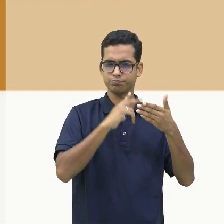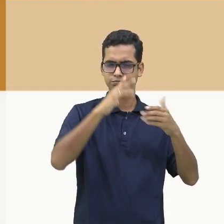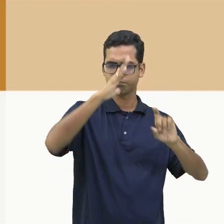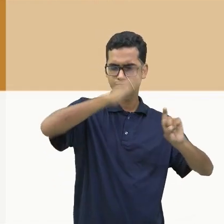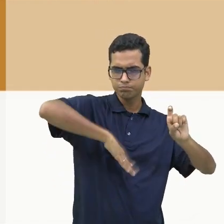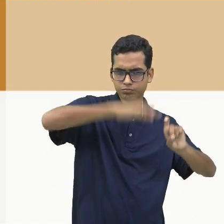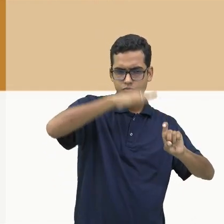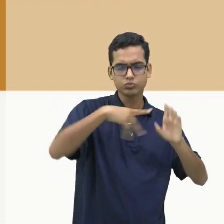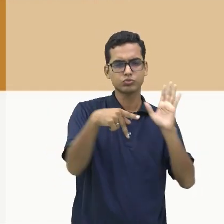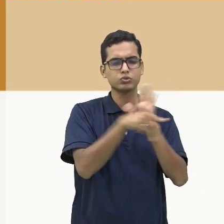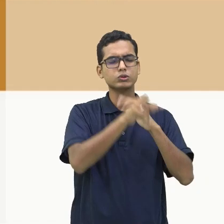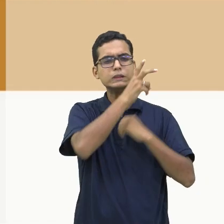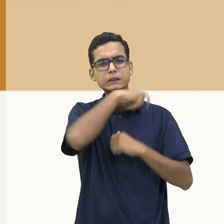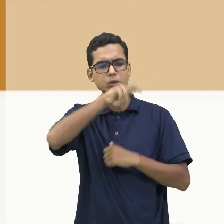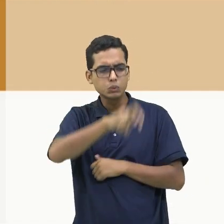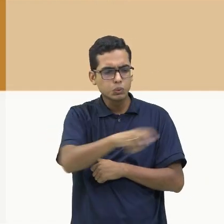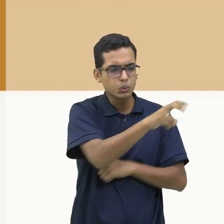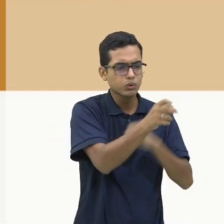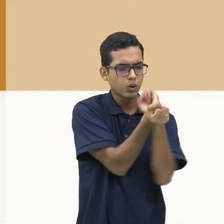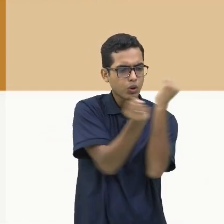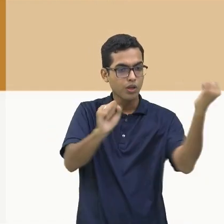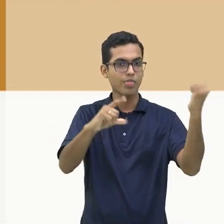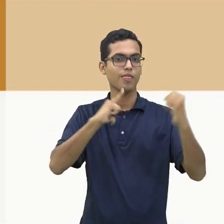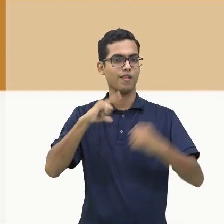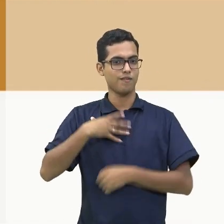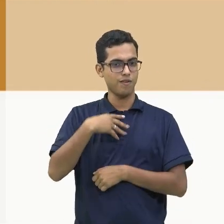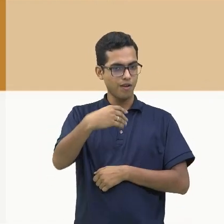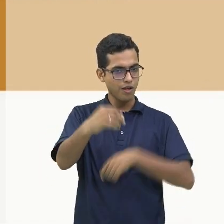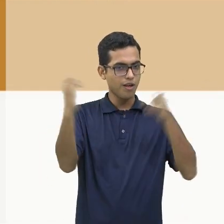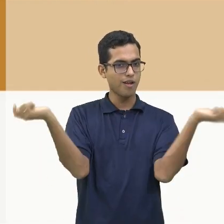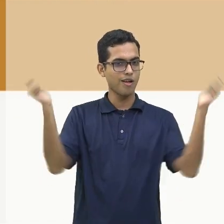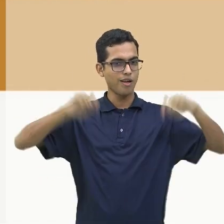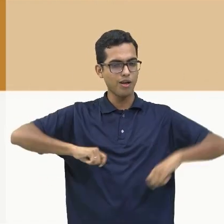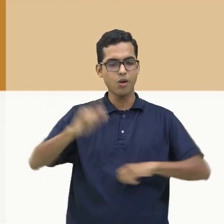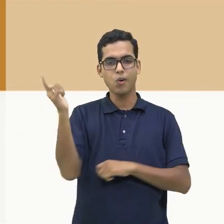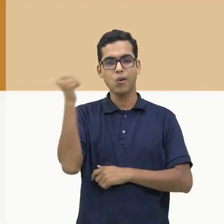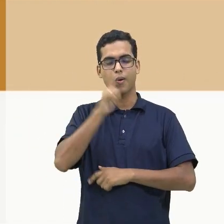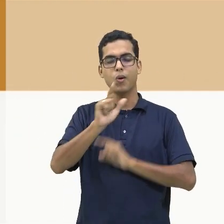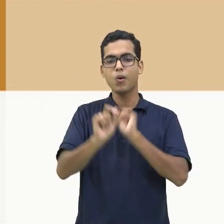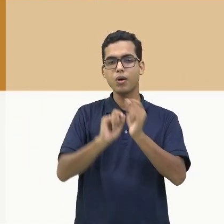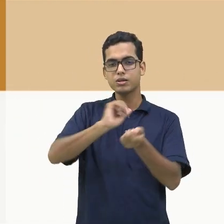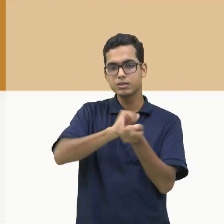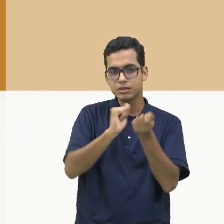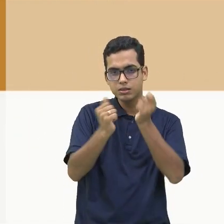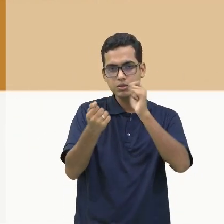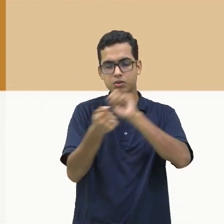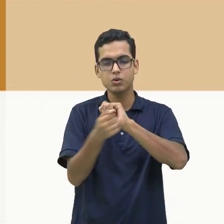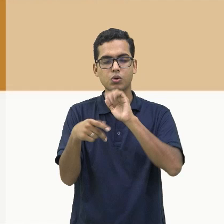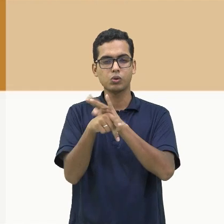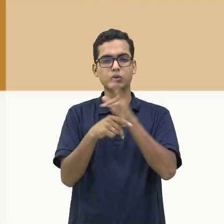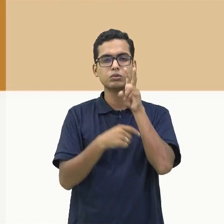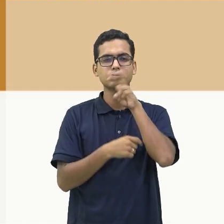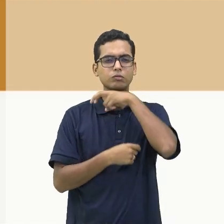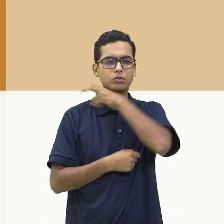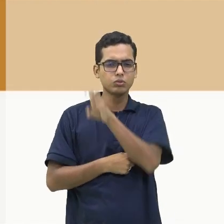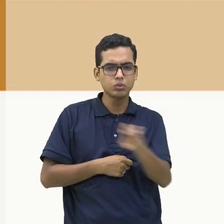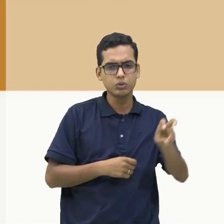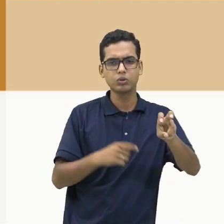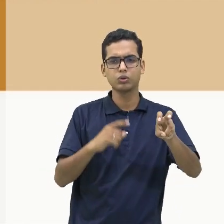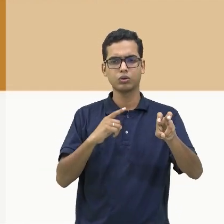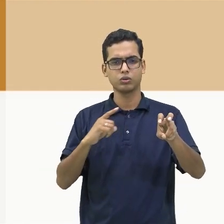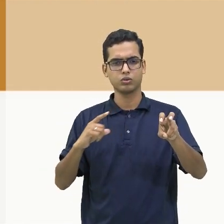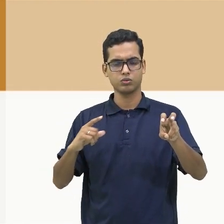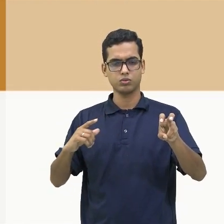a cobra grande, ela tem filhos que são capazes de se transformar em cobra e